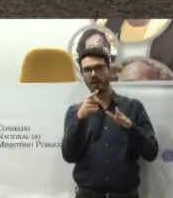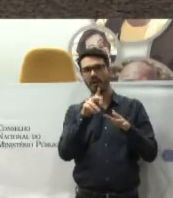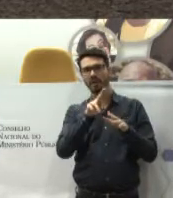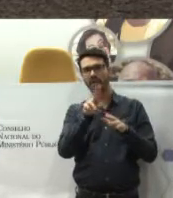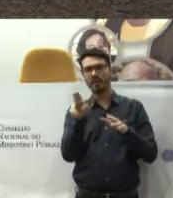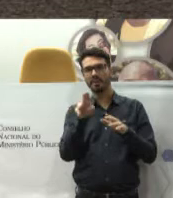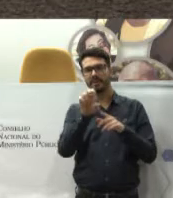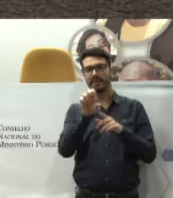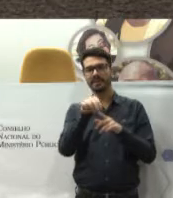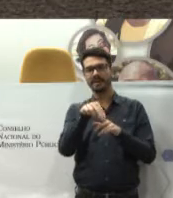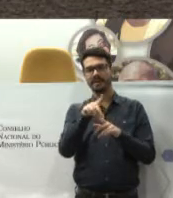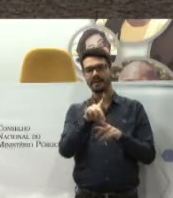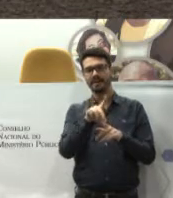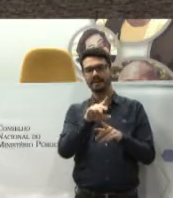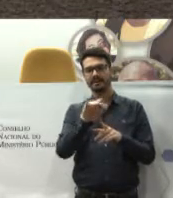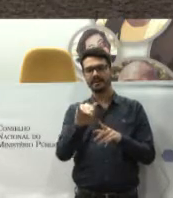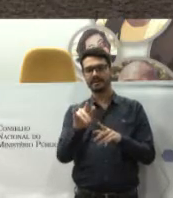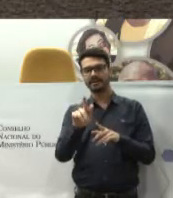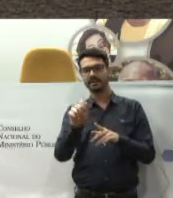endgame.